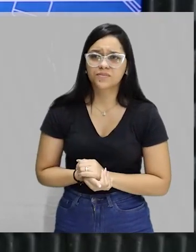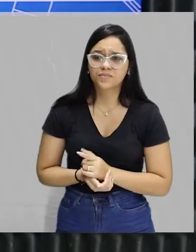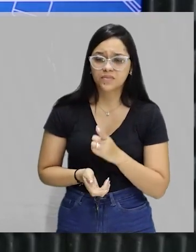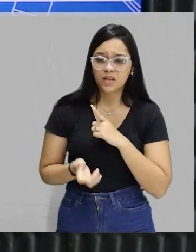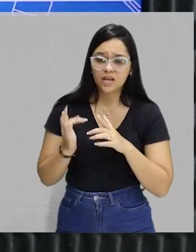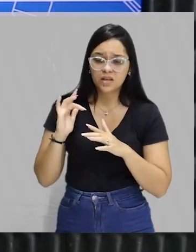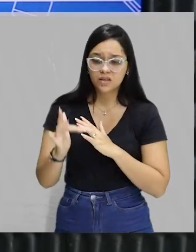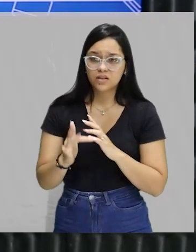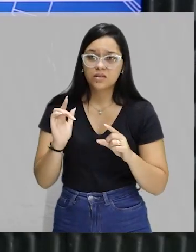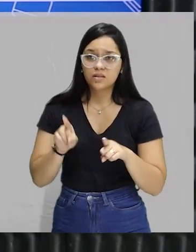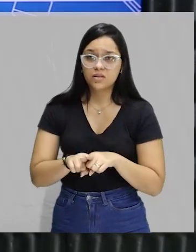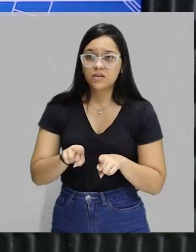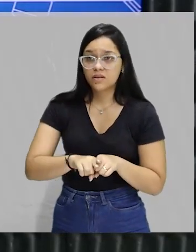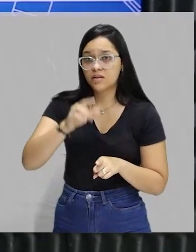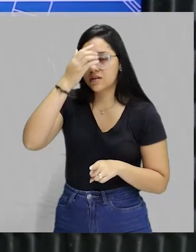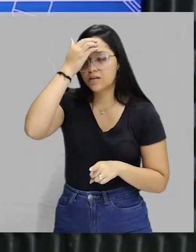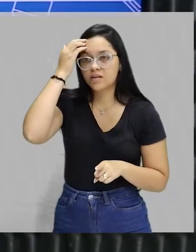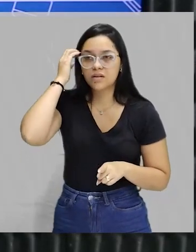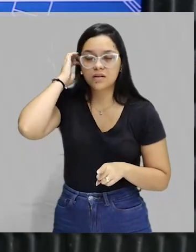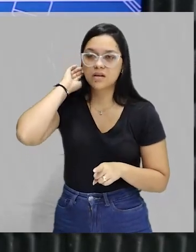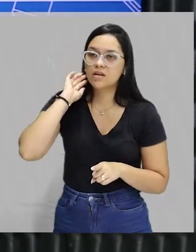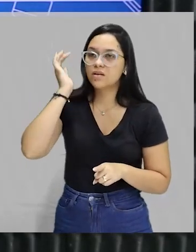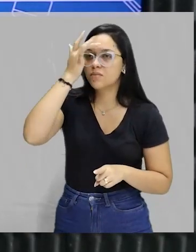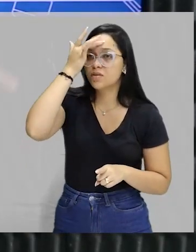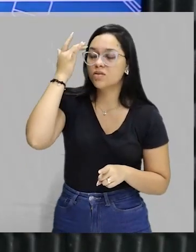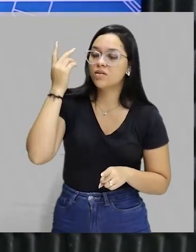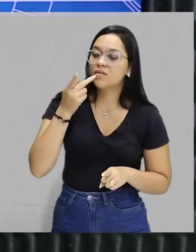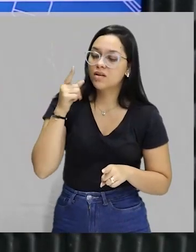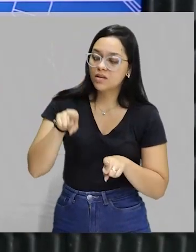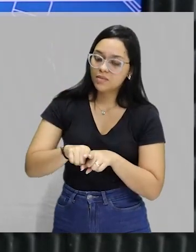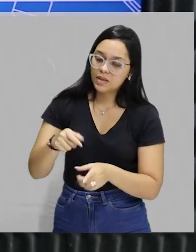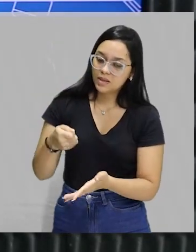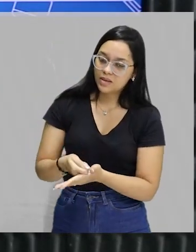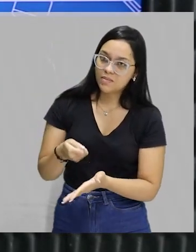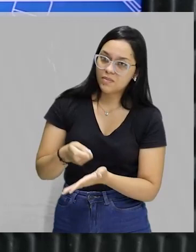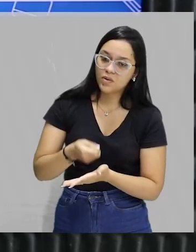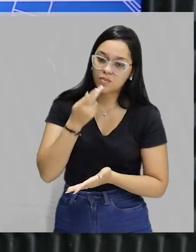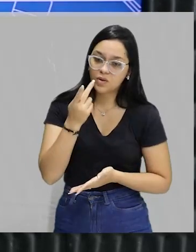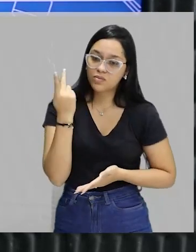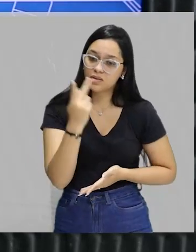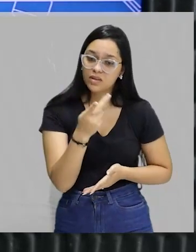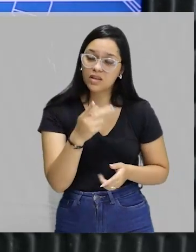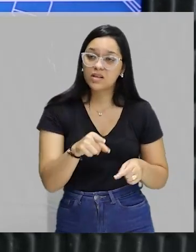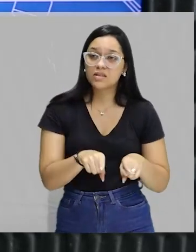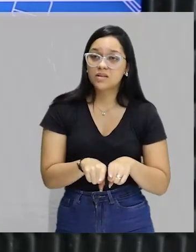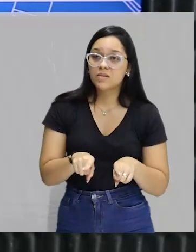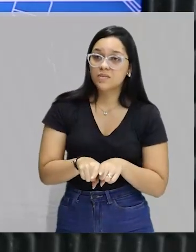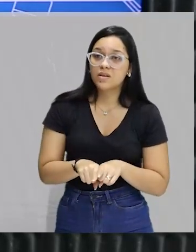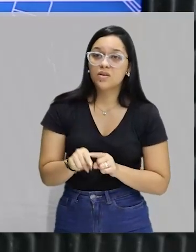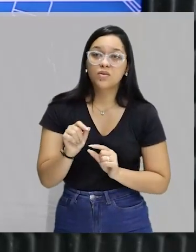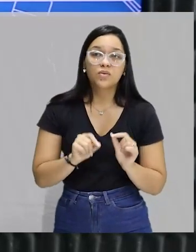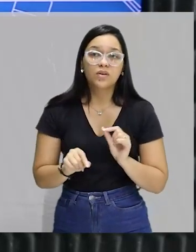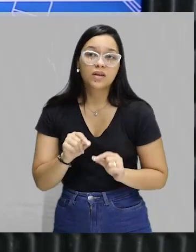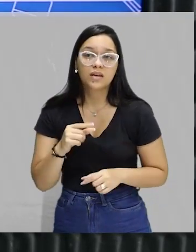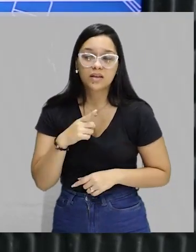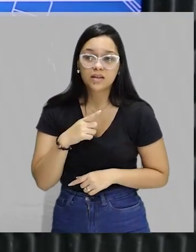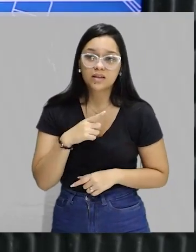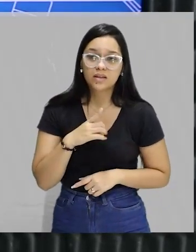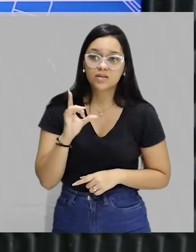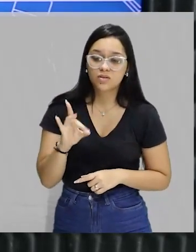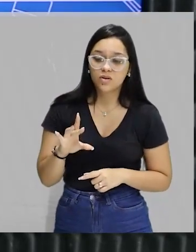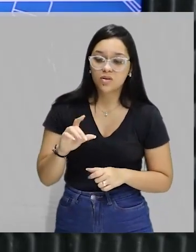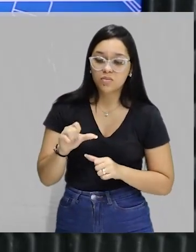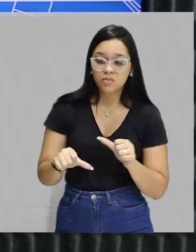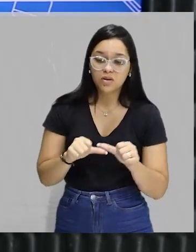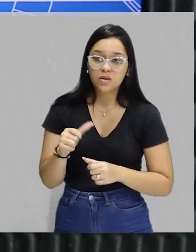redes sociais, as pessoas fazem leituras instantâneas e impõem seus pontos de vista e muitas vezes, na maioria das vezes, são